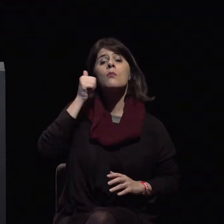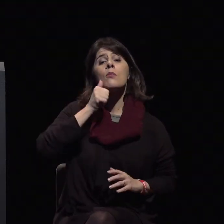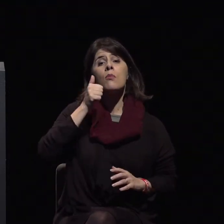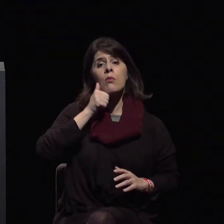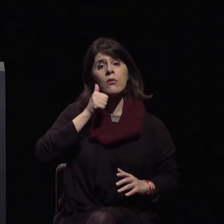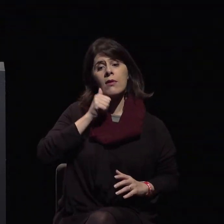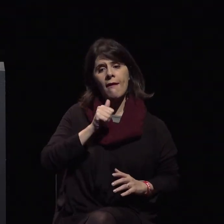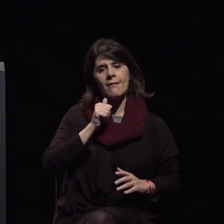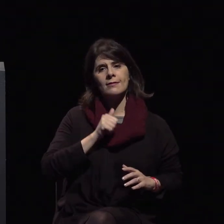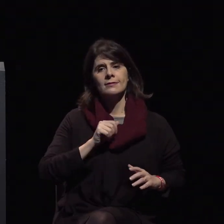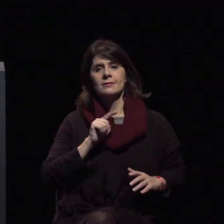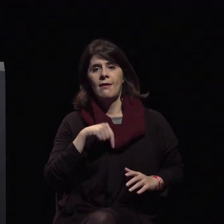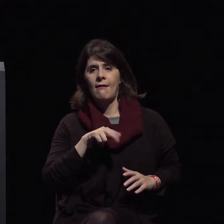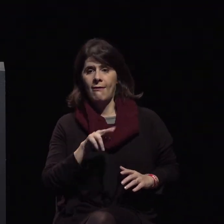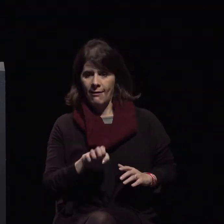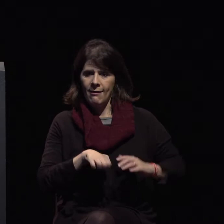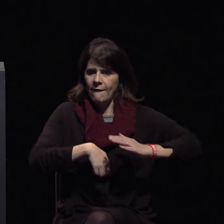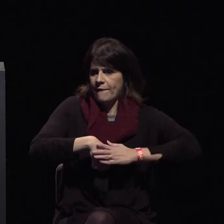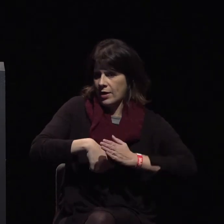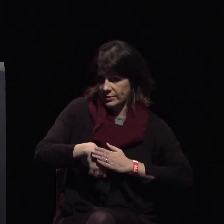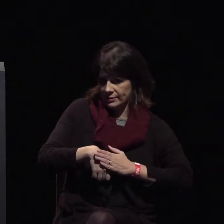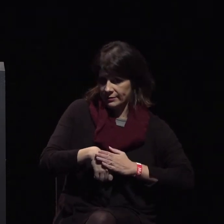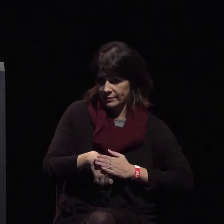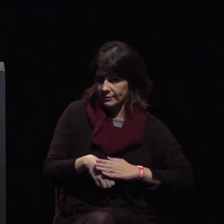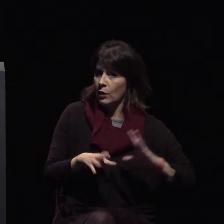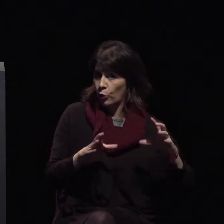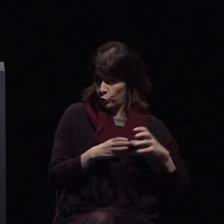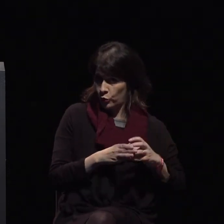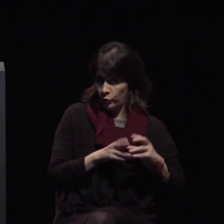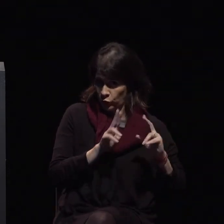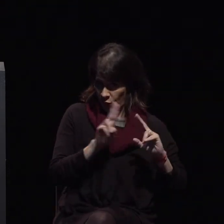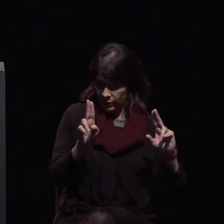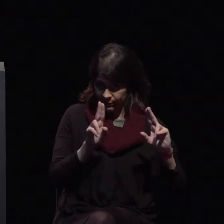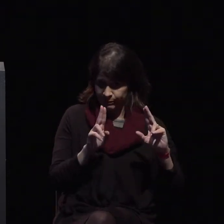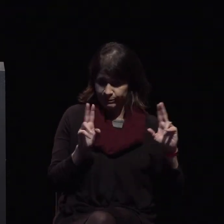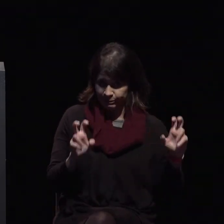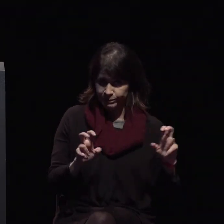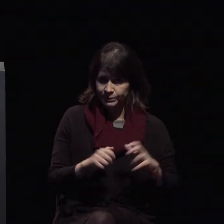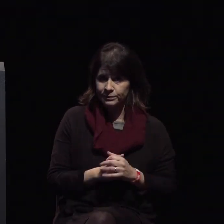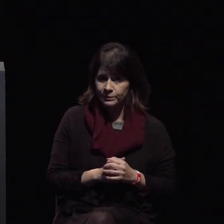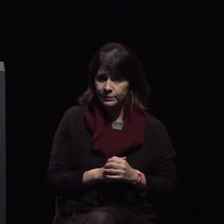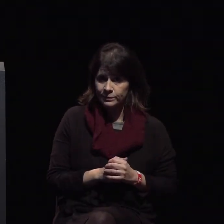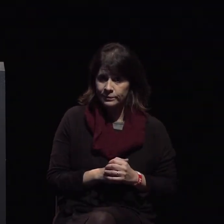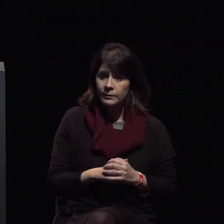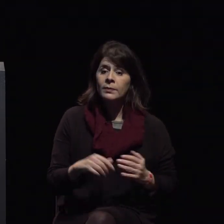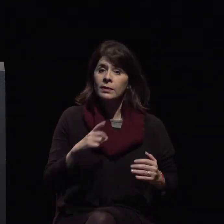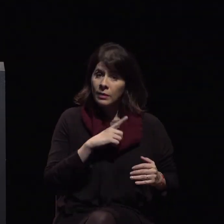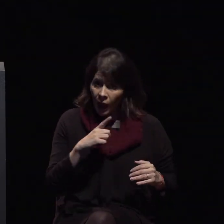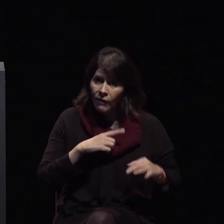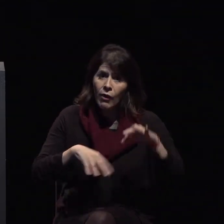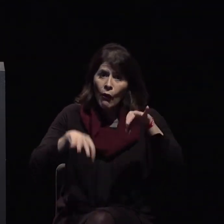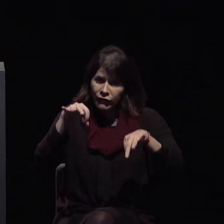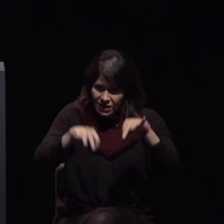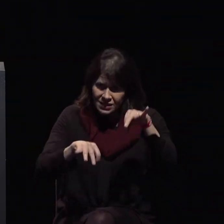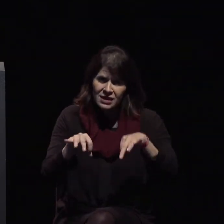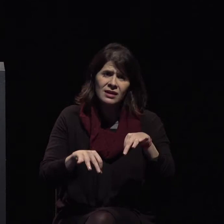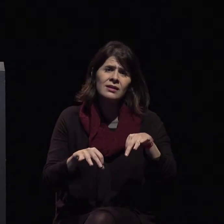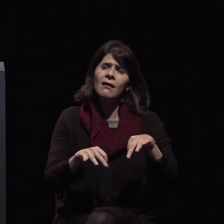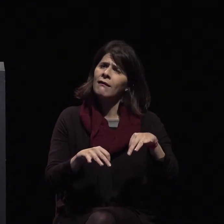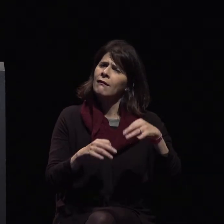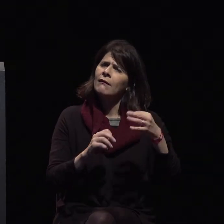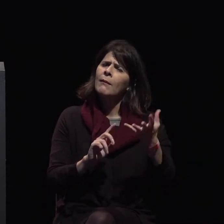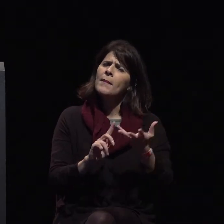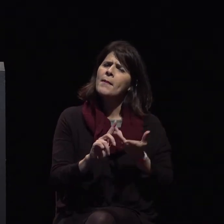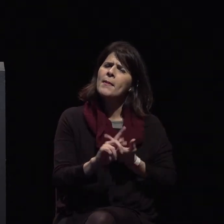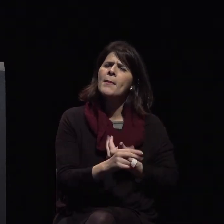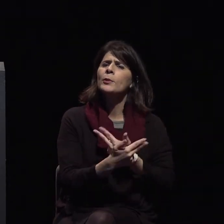Fazem. A gente tem um grupo que chama Mulheres que Fazem. A gente teve oficinas de várias coisas.